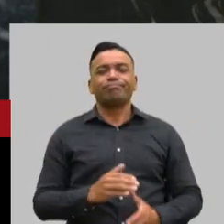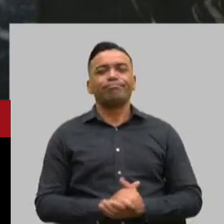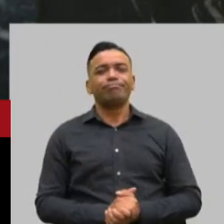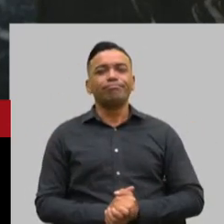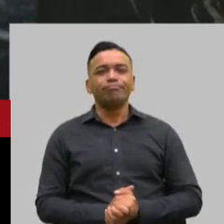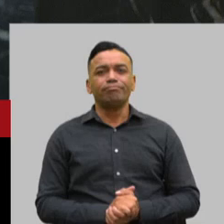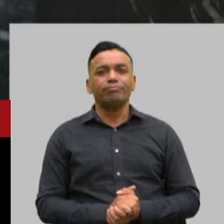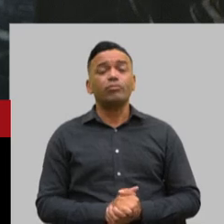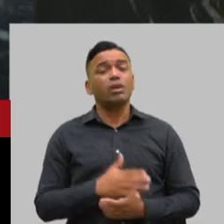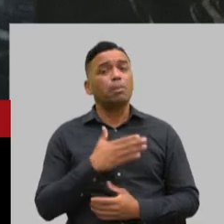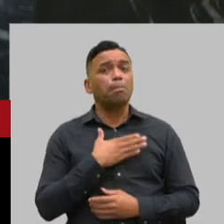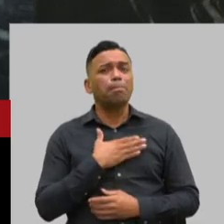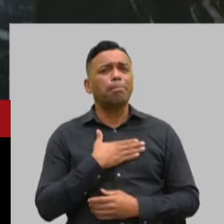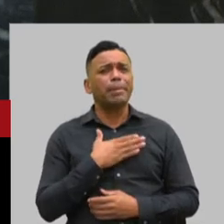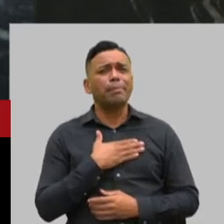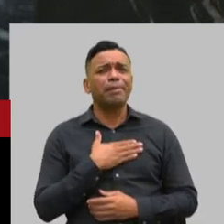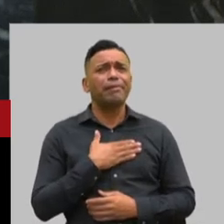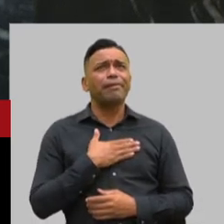para mim é uma...